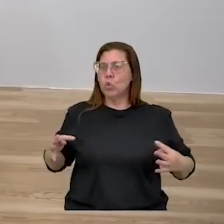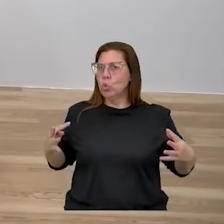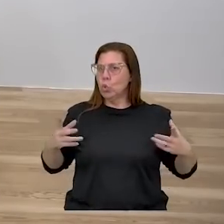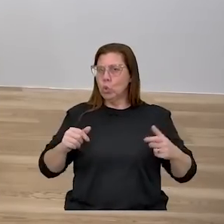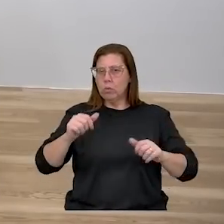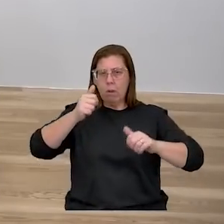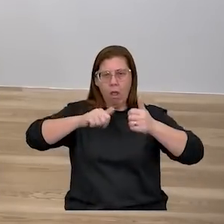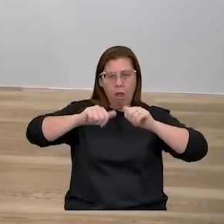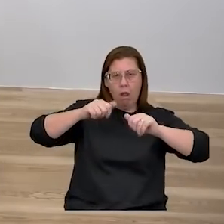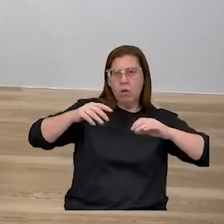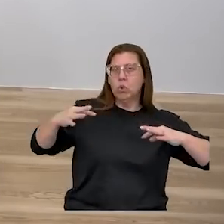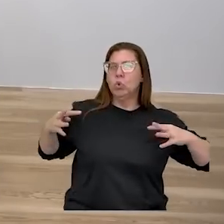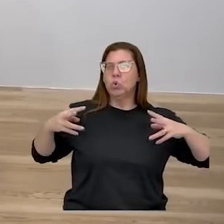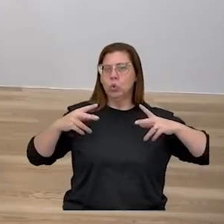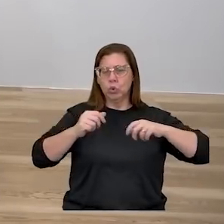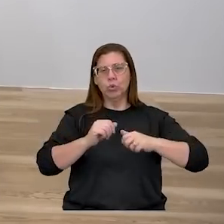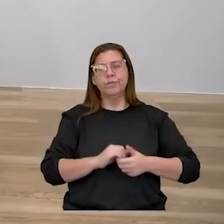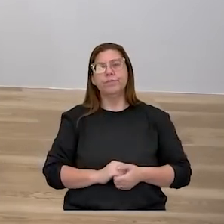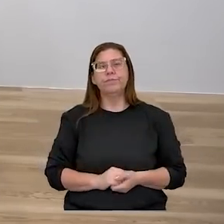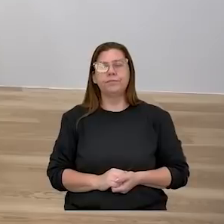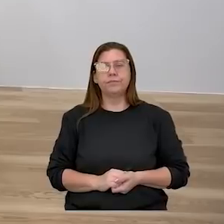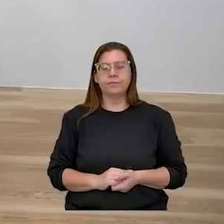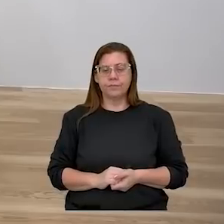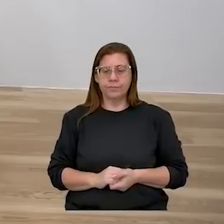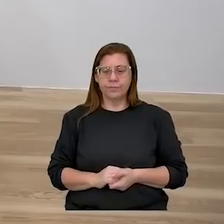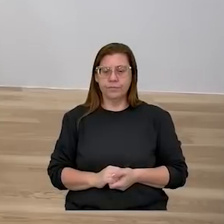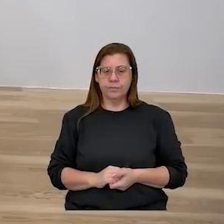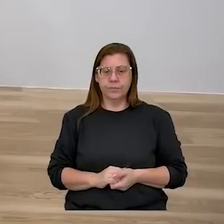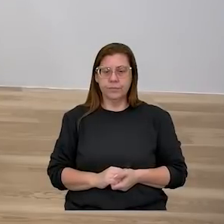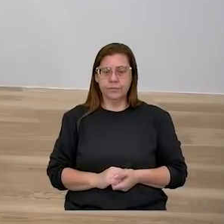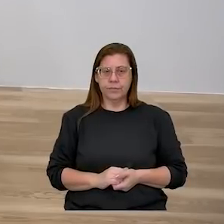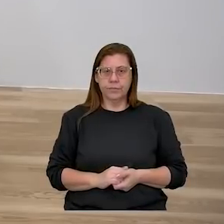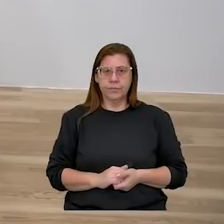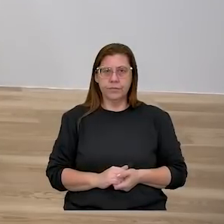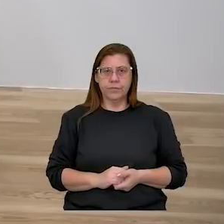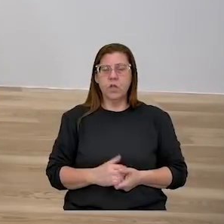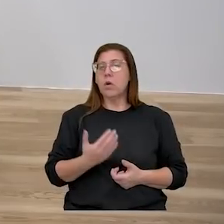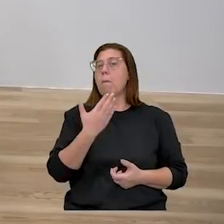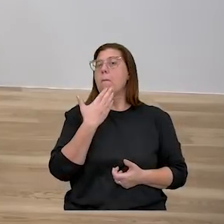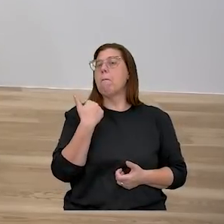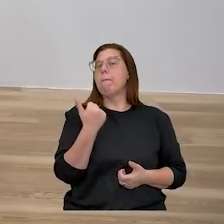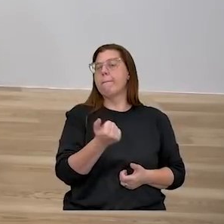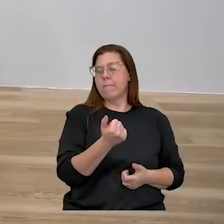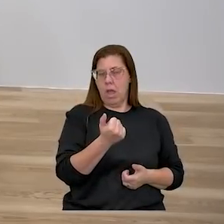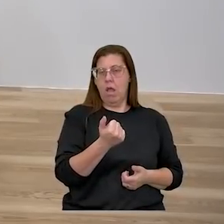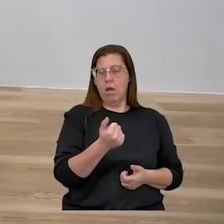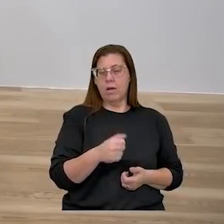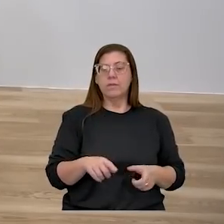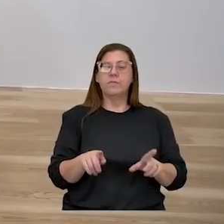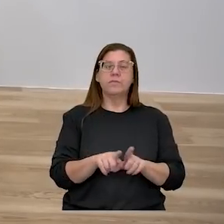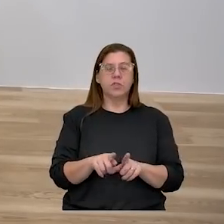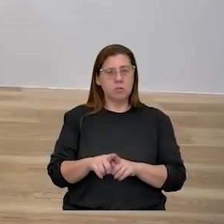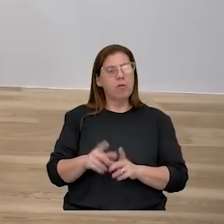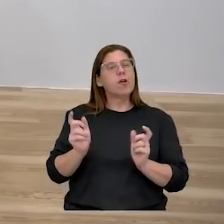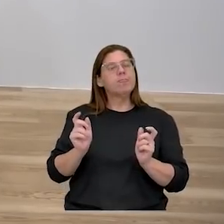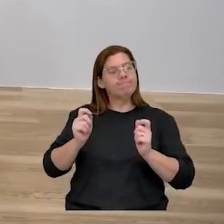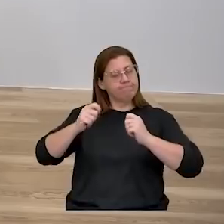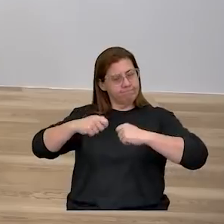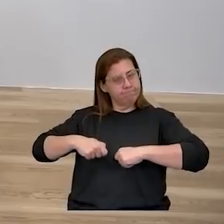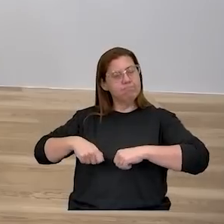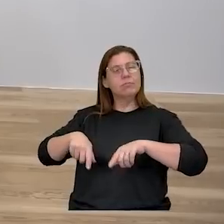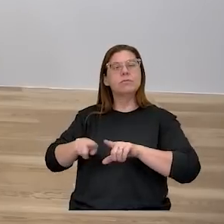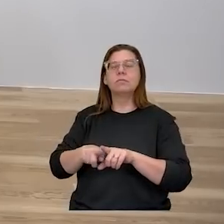crio hipóteses do que o outro irá dizer, e aí eu vou criando argumentos, contra-argumentos. Não tem como eu chegar lá do